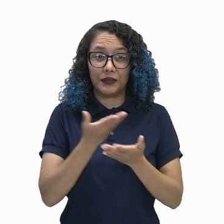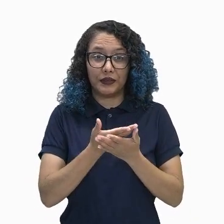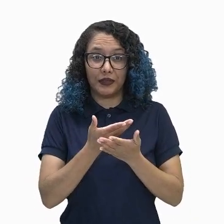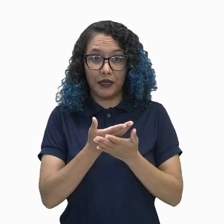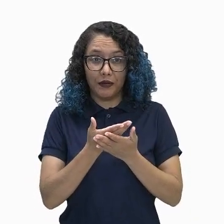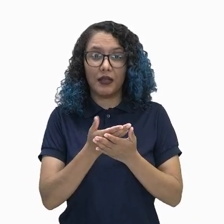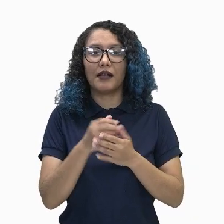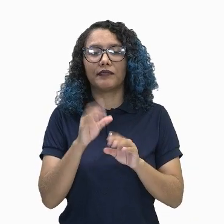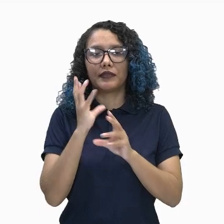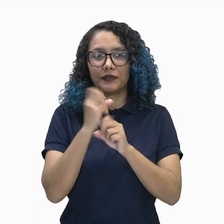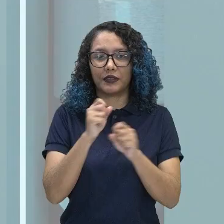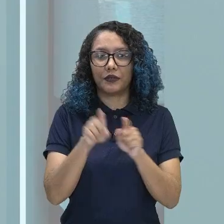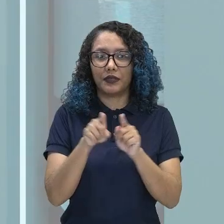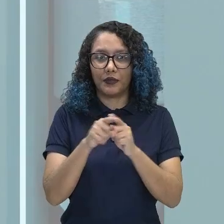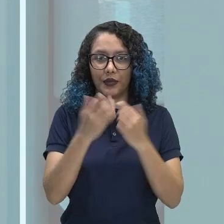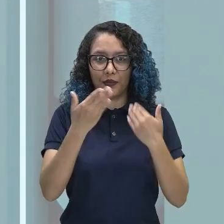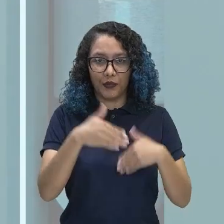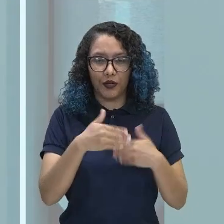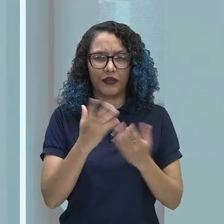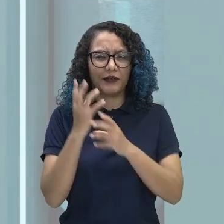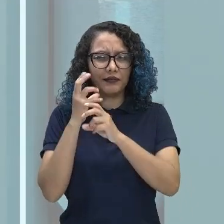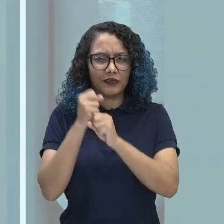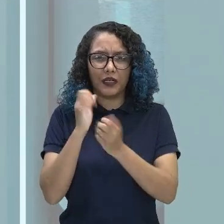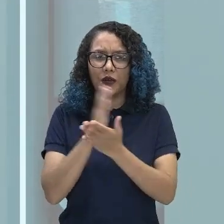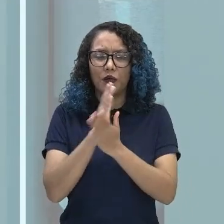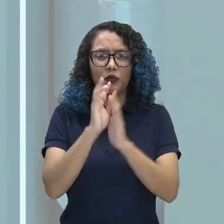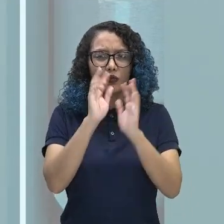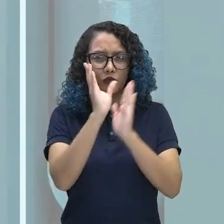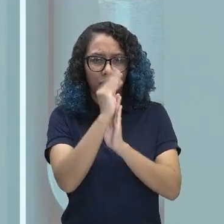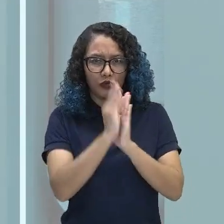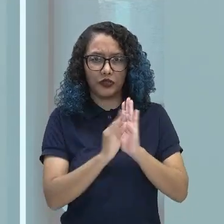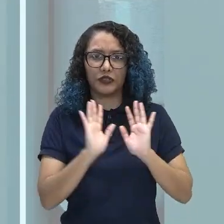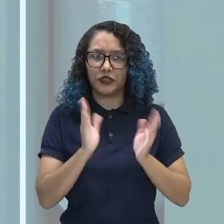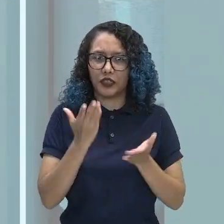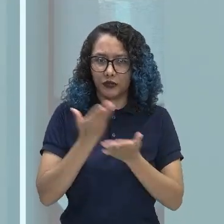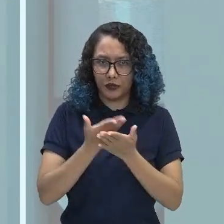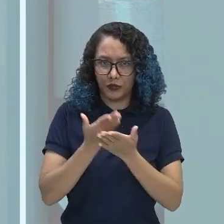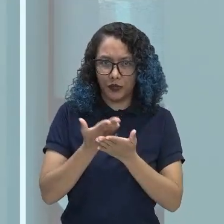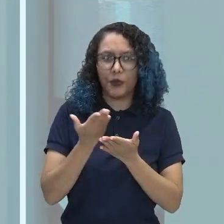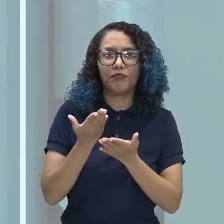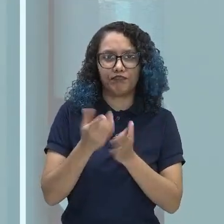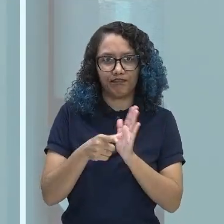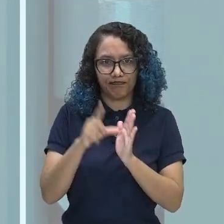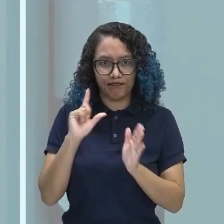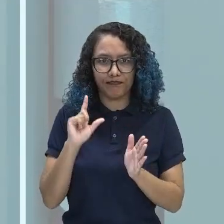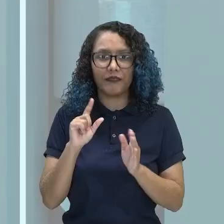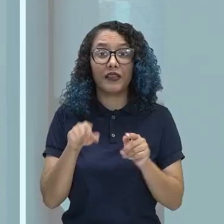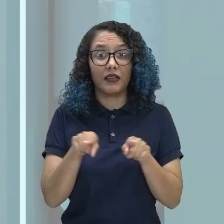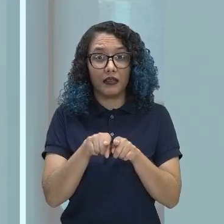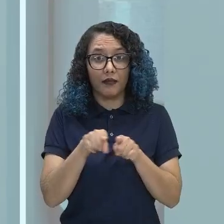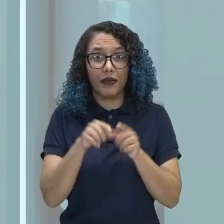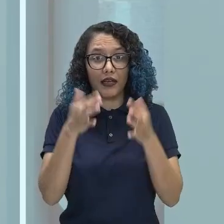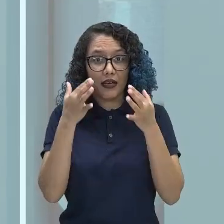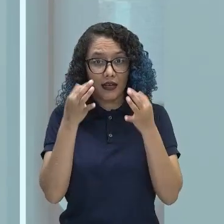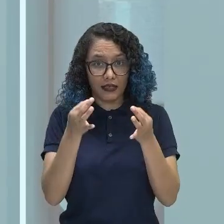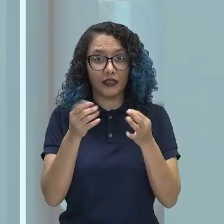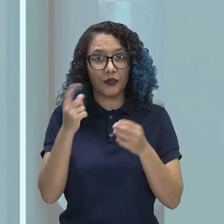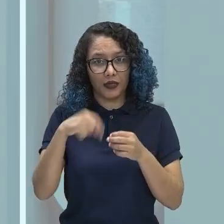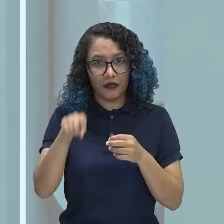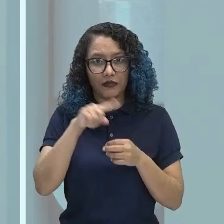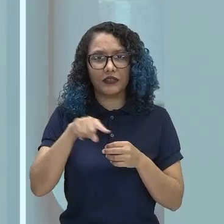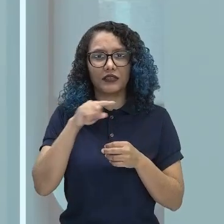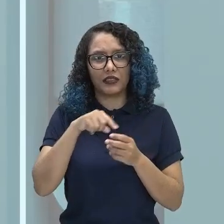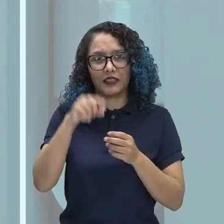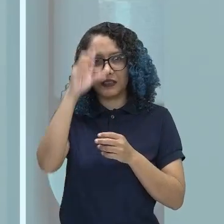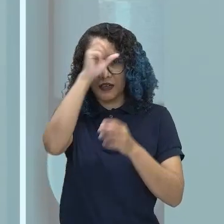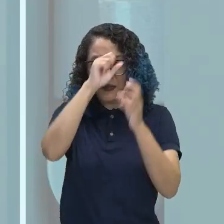e avaliação. Então, vamos relembrar alguns assuntos que já foram estudados e prestem bastante atenção para que vocês possam fazer